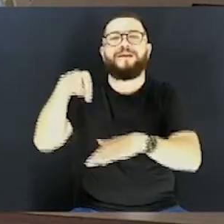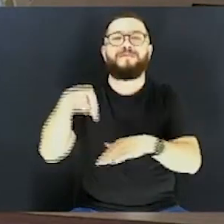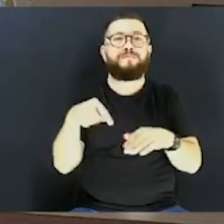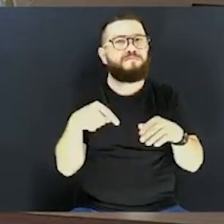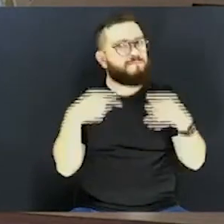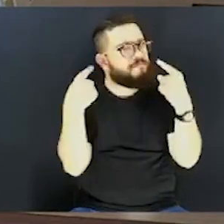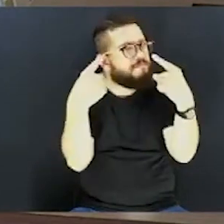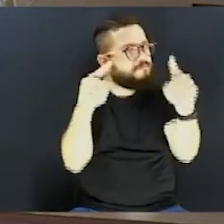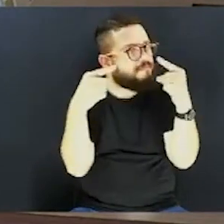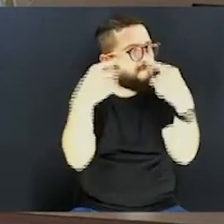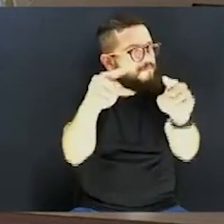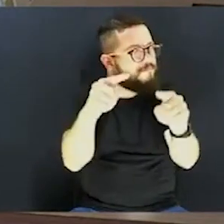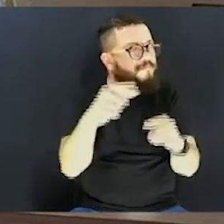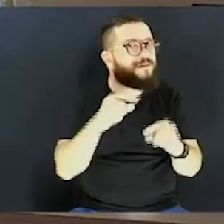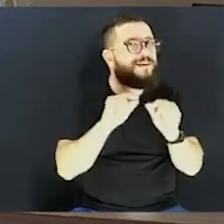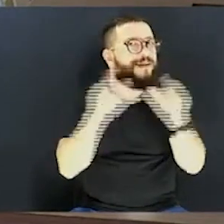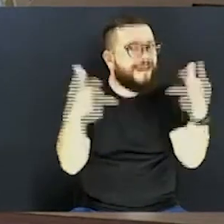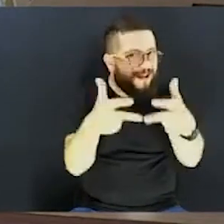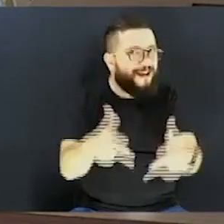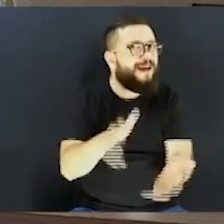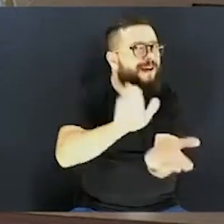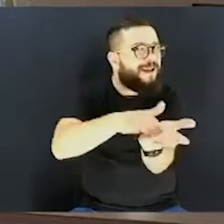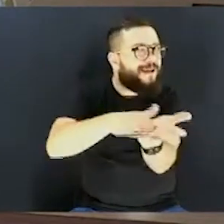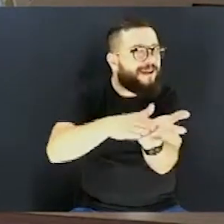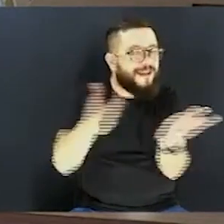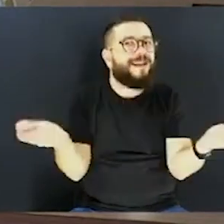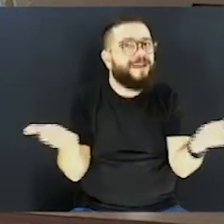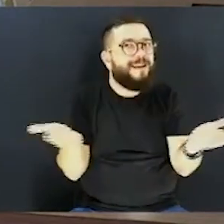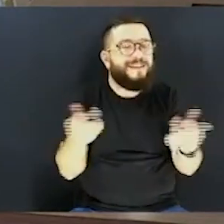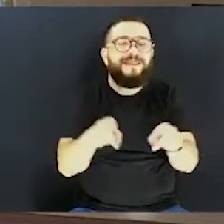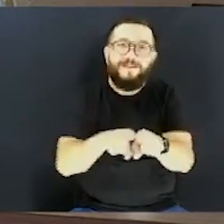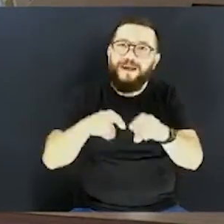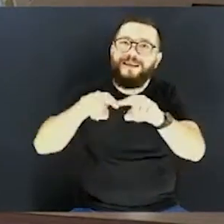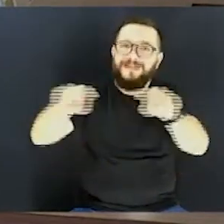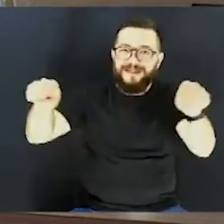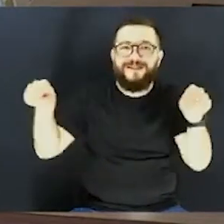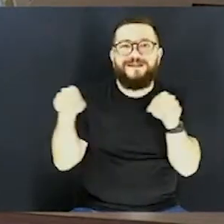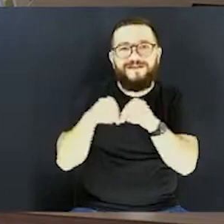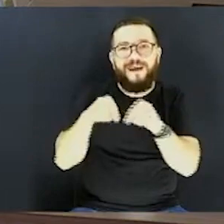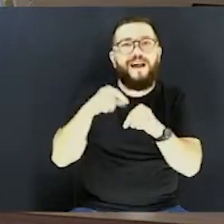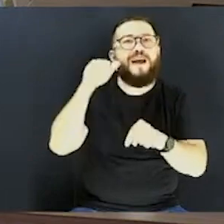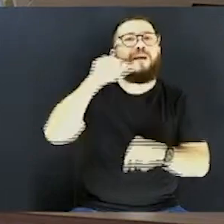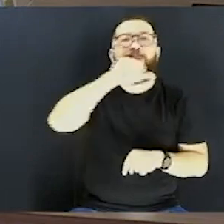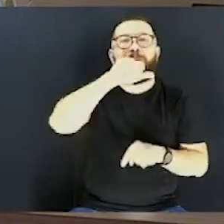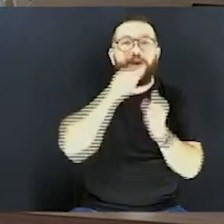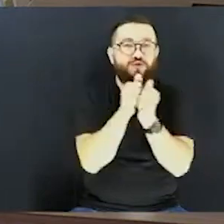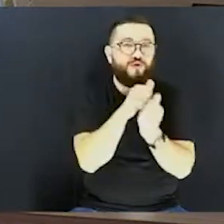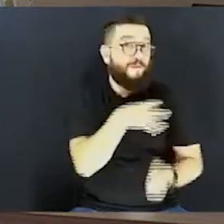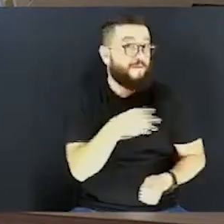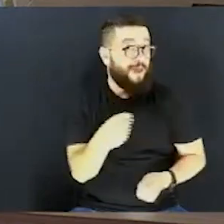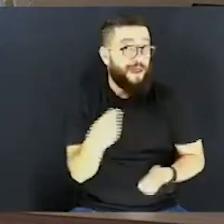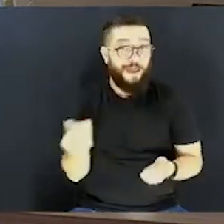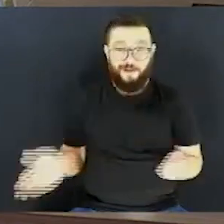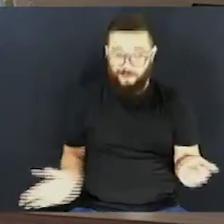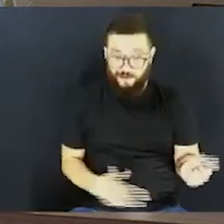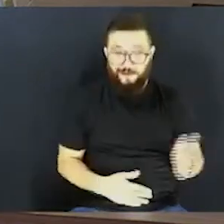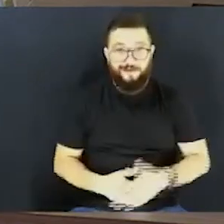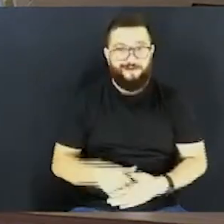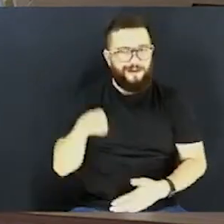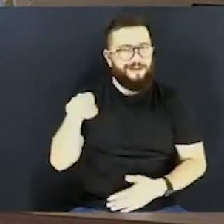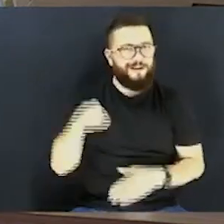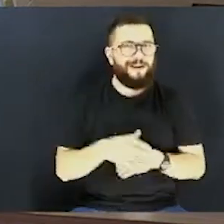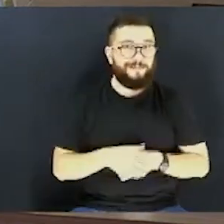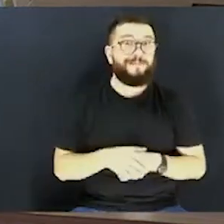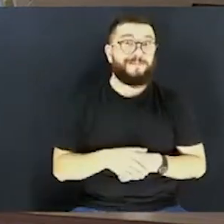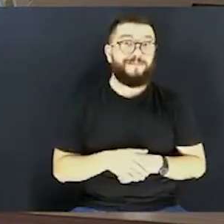Municipal, para que a gente tenha um trocador aqui na Câmara Municipal de Curitiba também, que quando eu preciso trocar minha filha, eu também faço na bancadinha do banheiro. Agora ela não usa mais fralda, mas